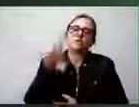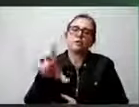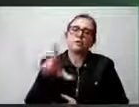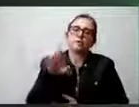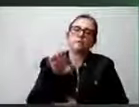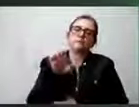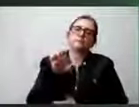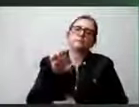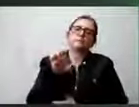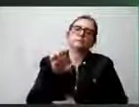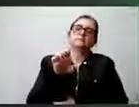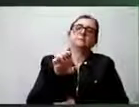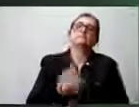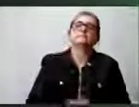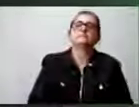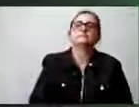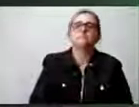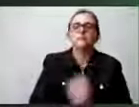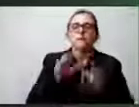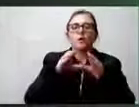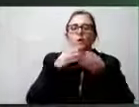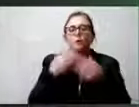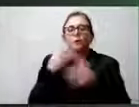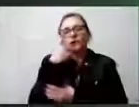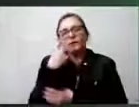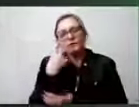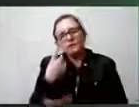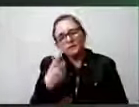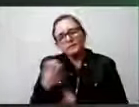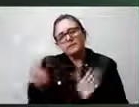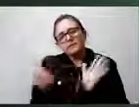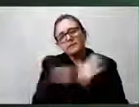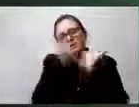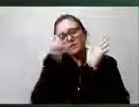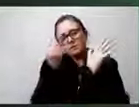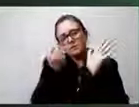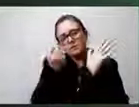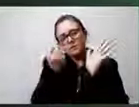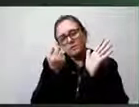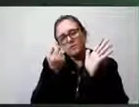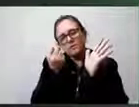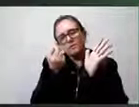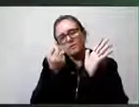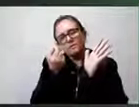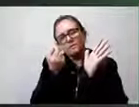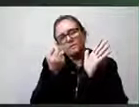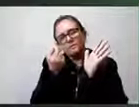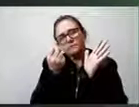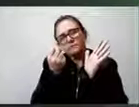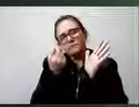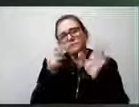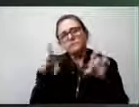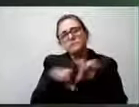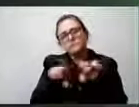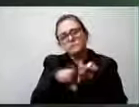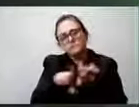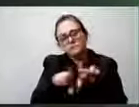DMO Colômbia, do grupo de interesse registrado na Colômbia, e também